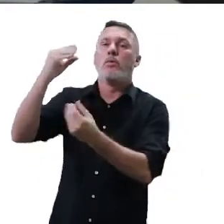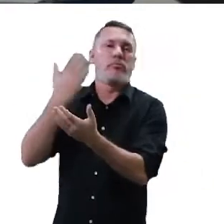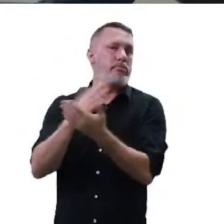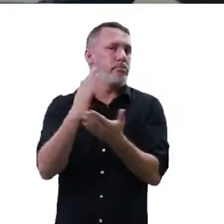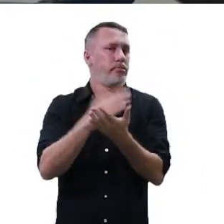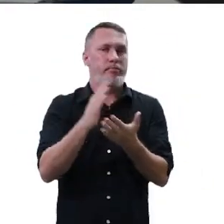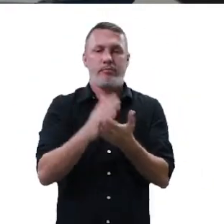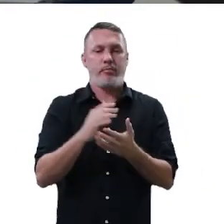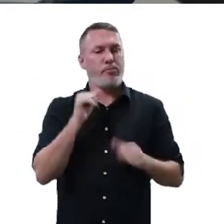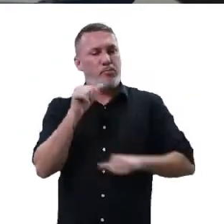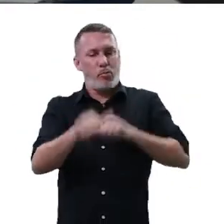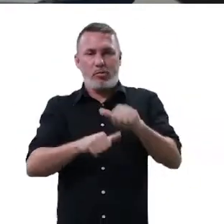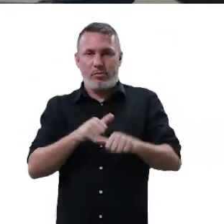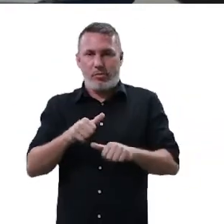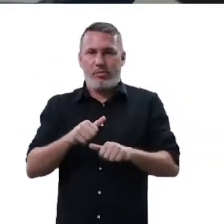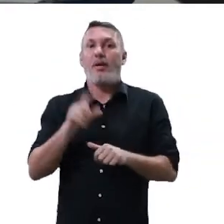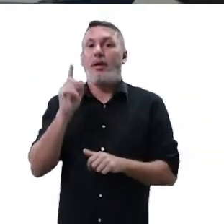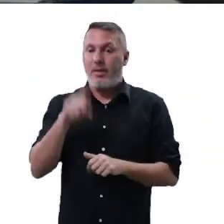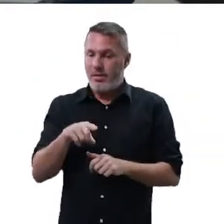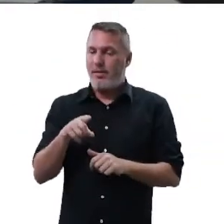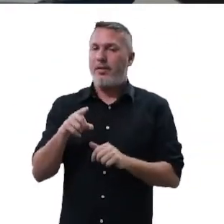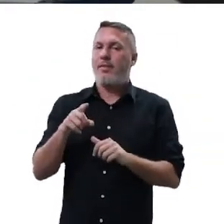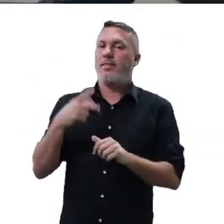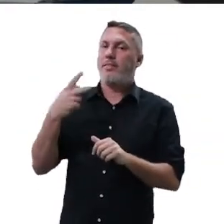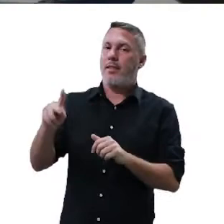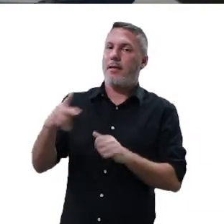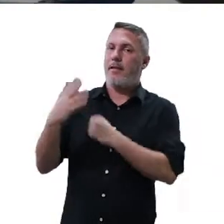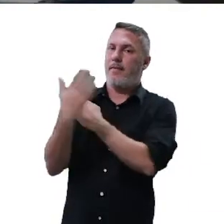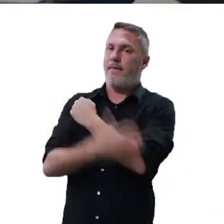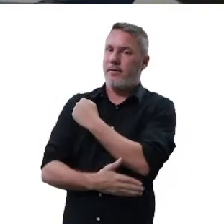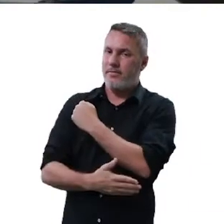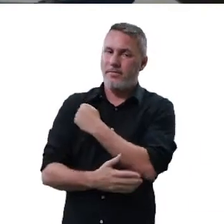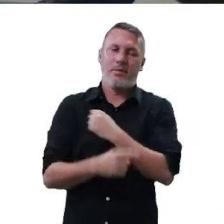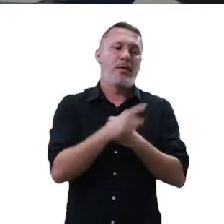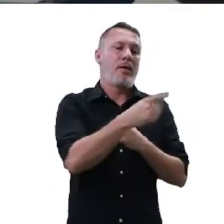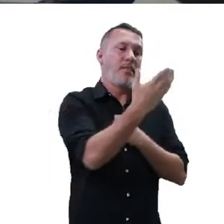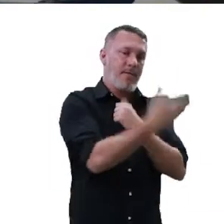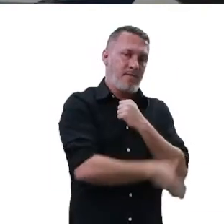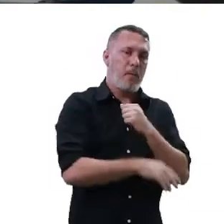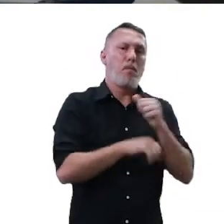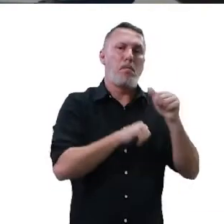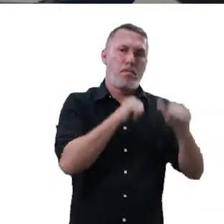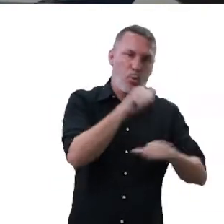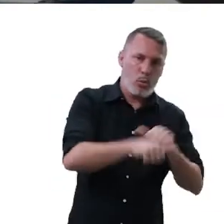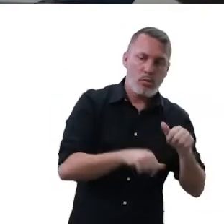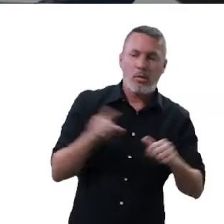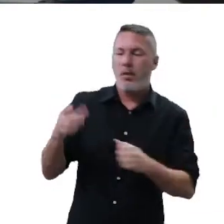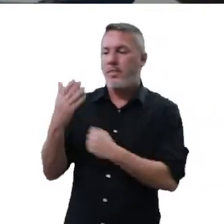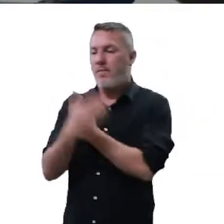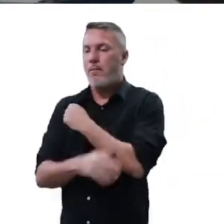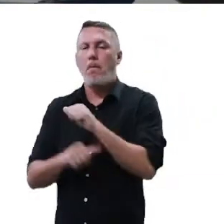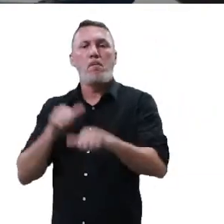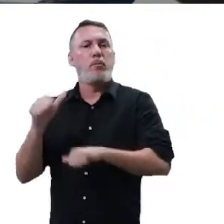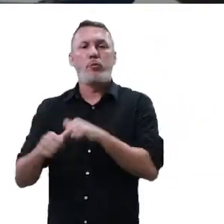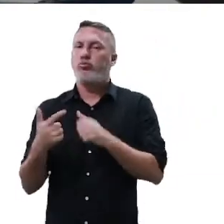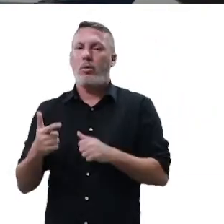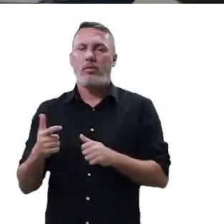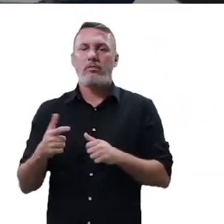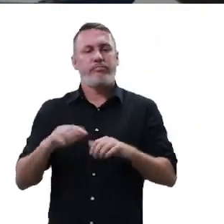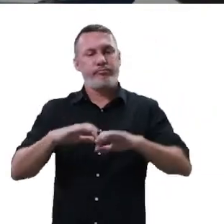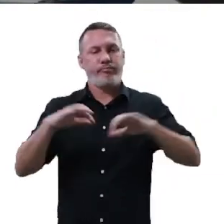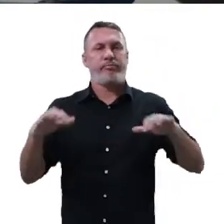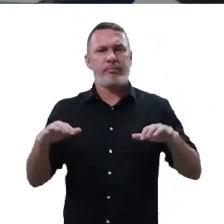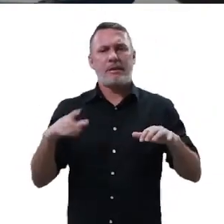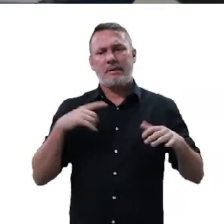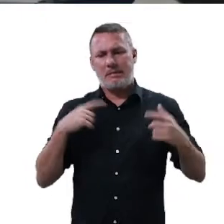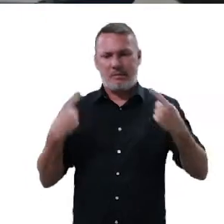não essencial. Essa era a ideia que o Parmênides defendia e que vinha de encontro direto com a ideia